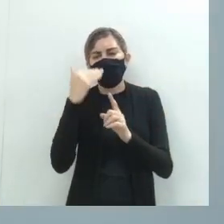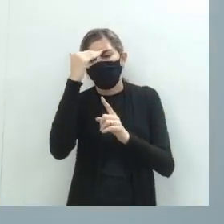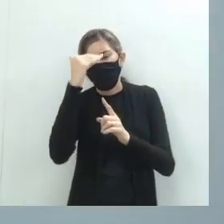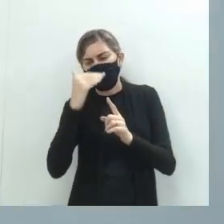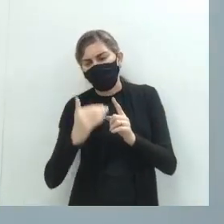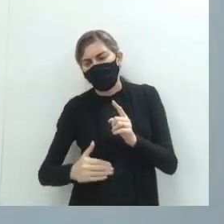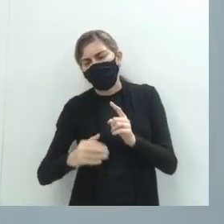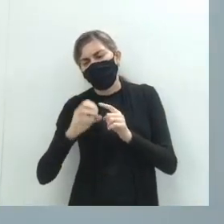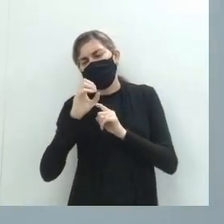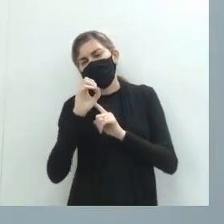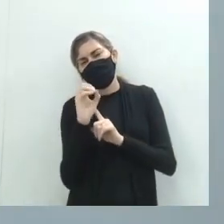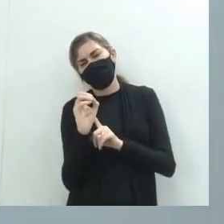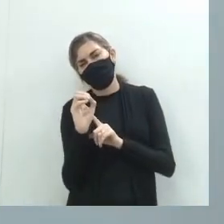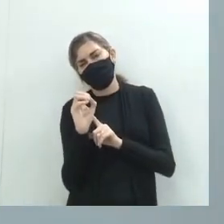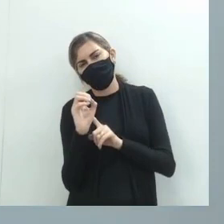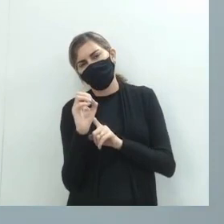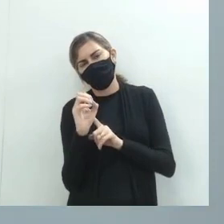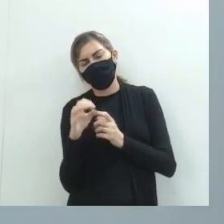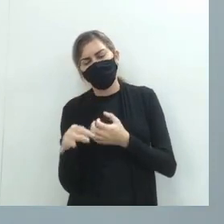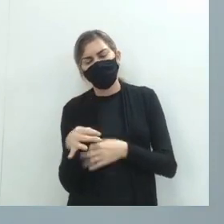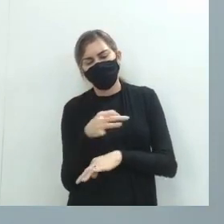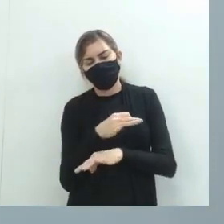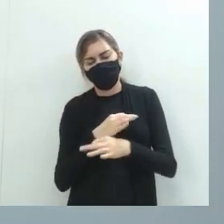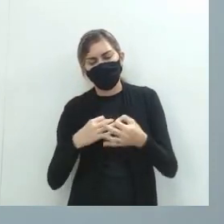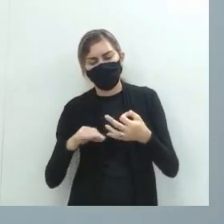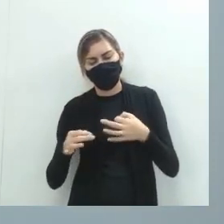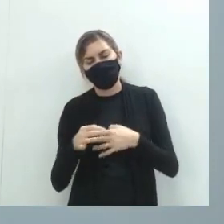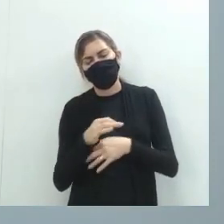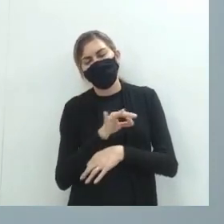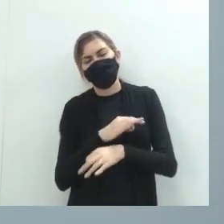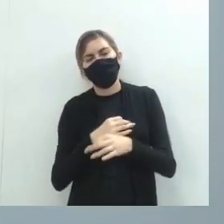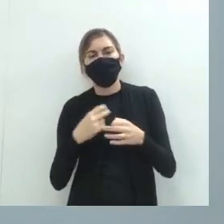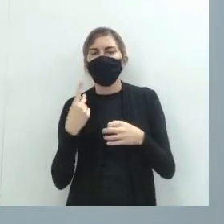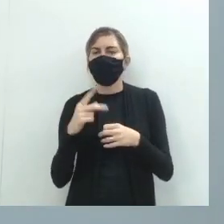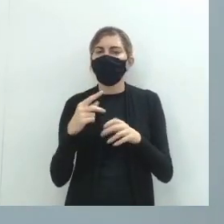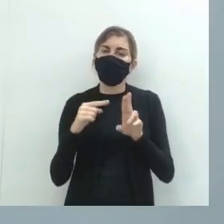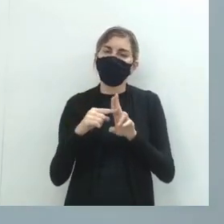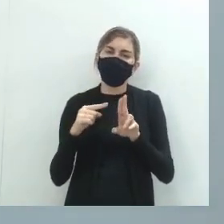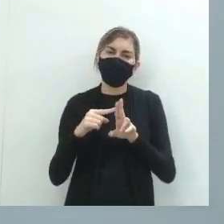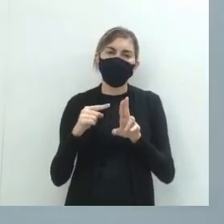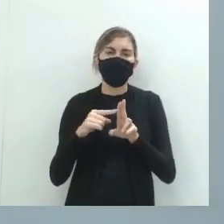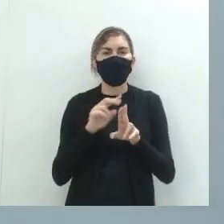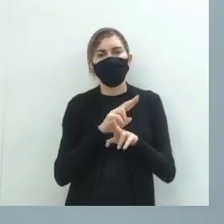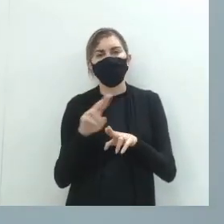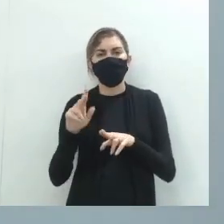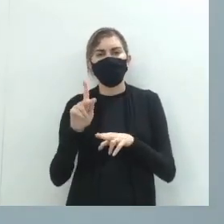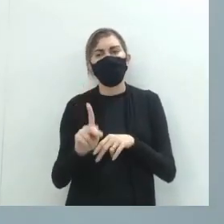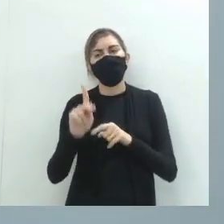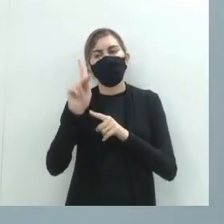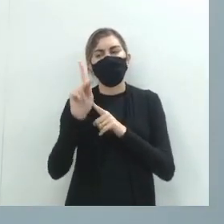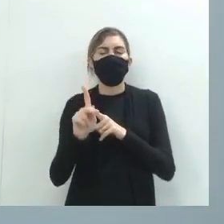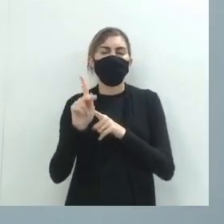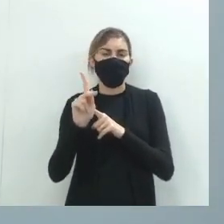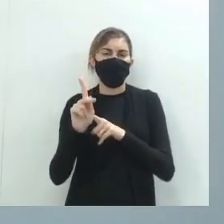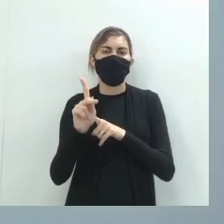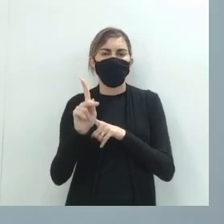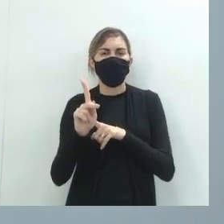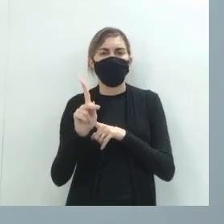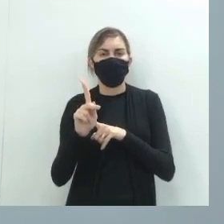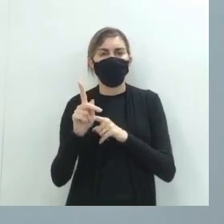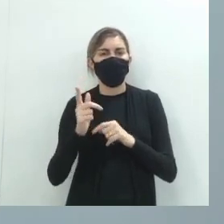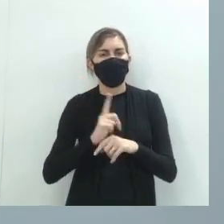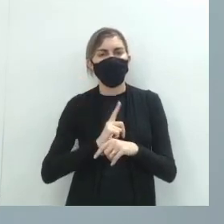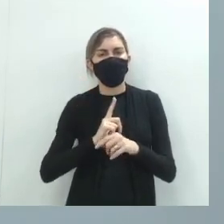que cessaria a agitação térmica. Sua unidade é chamada de Kelvin, K, e